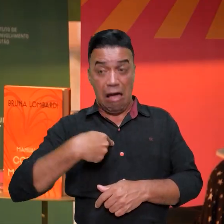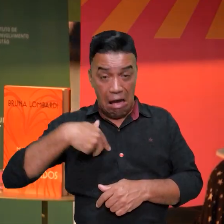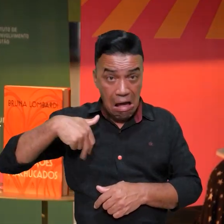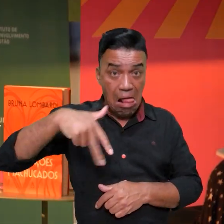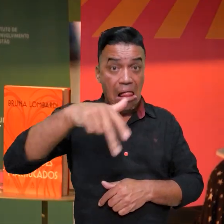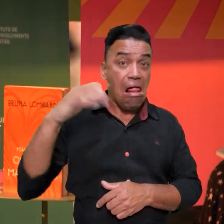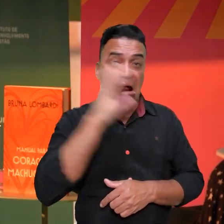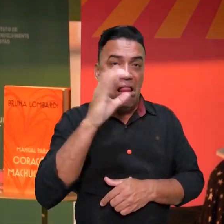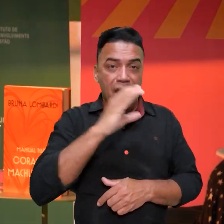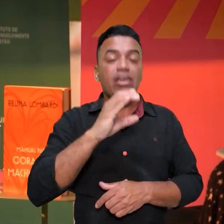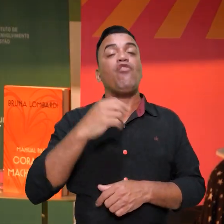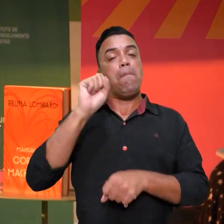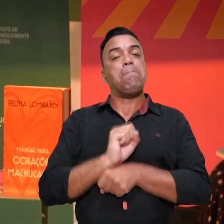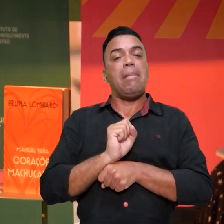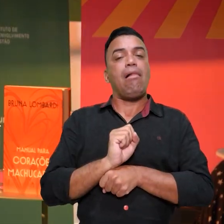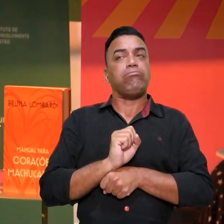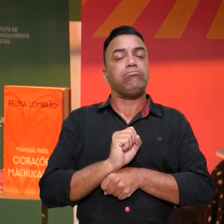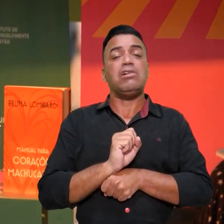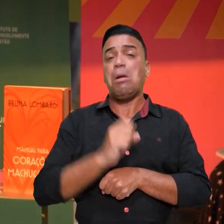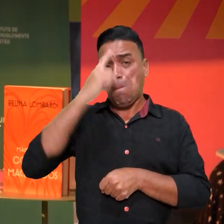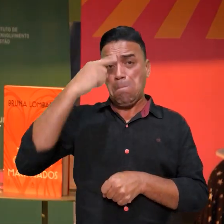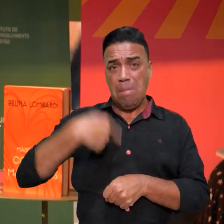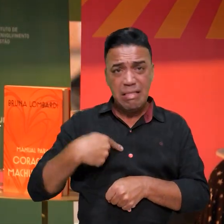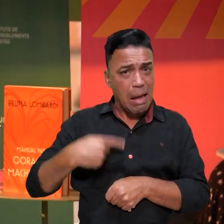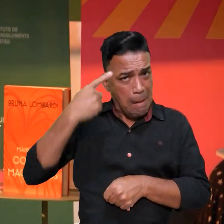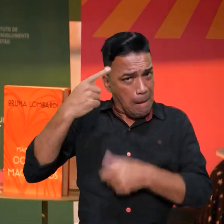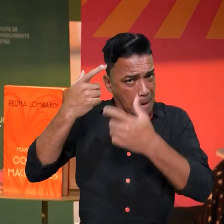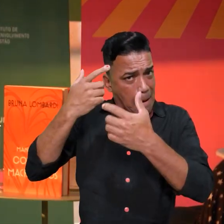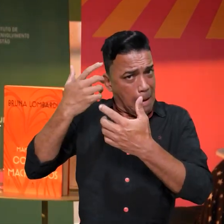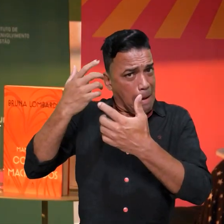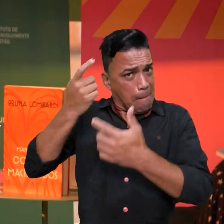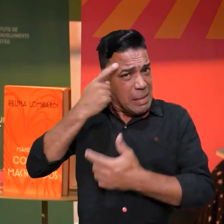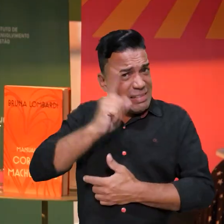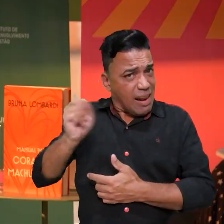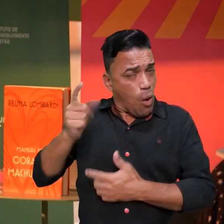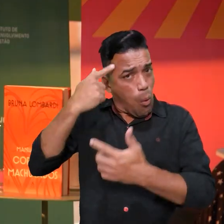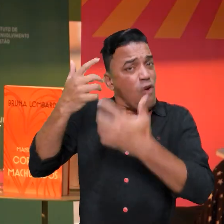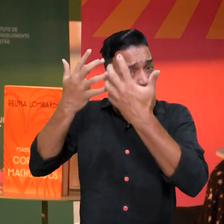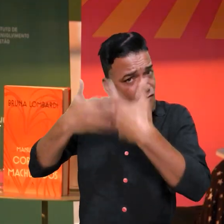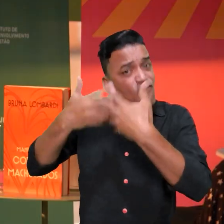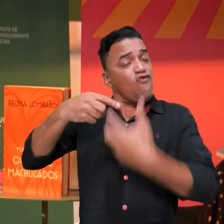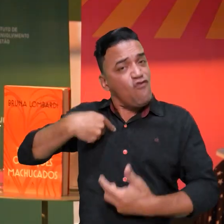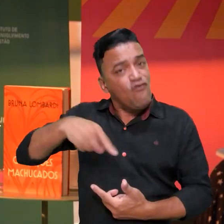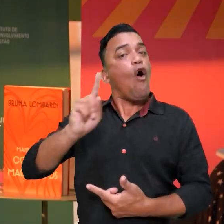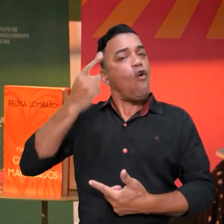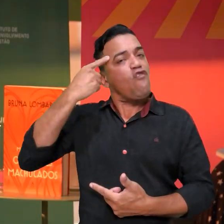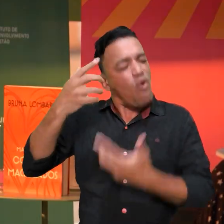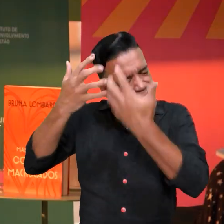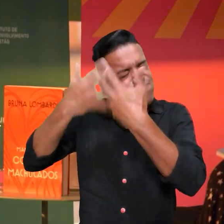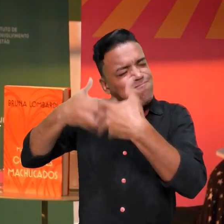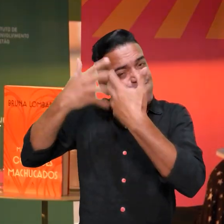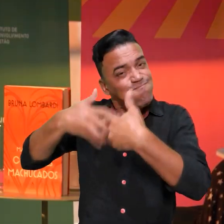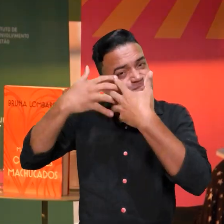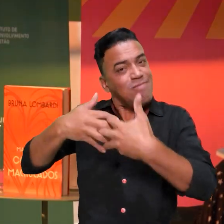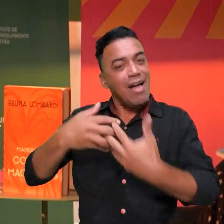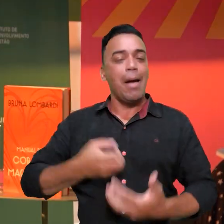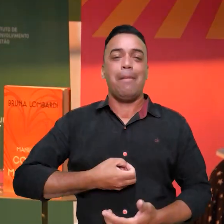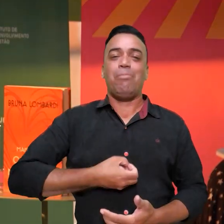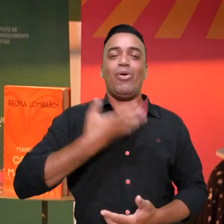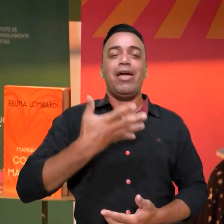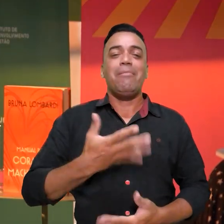parado, e não adianta me mandar não pensar porque eu vou pensar, eu vou refletir. É isso que esse poema